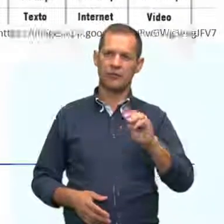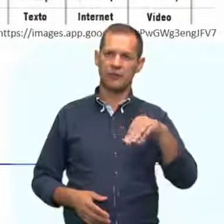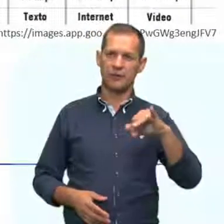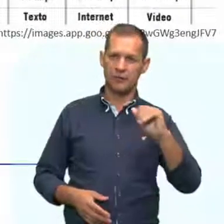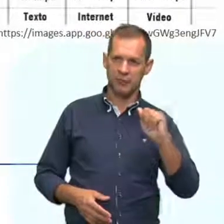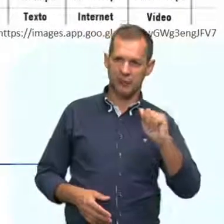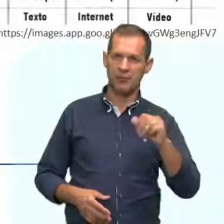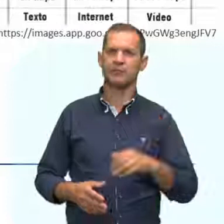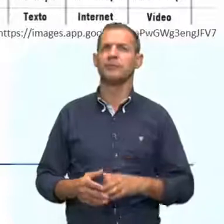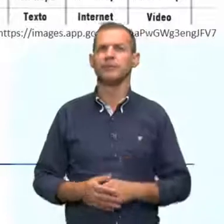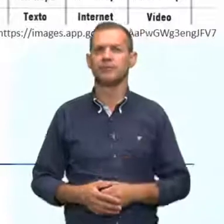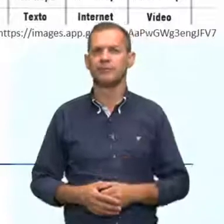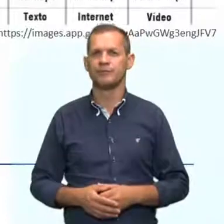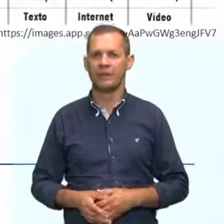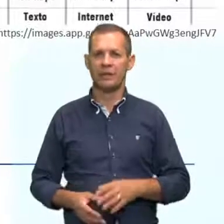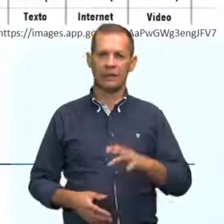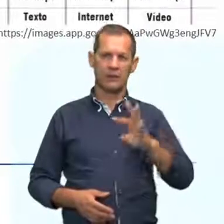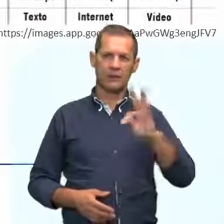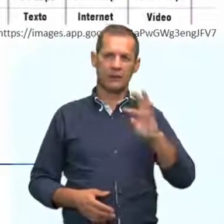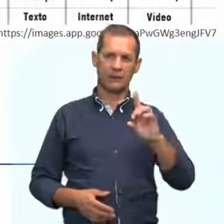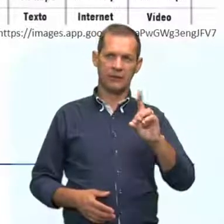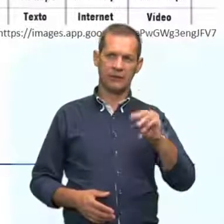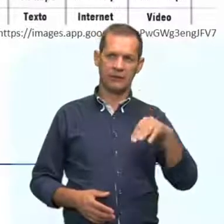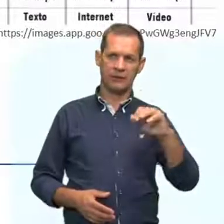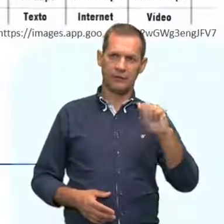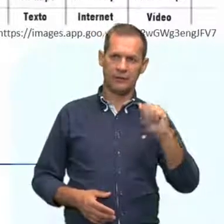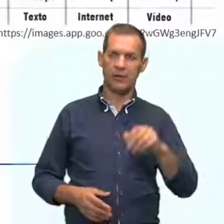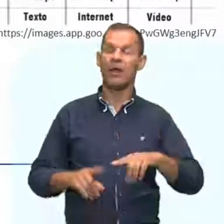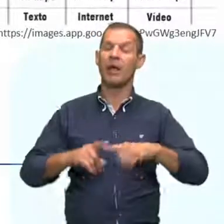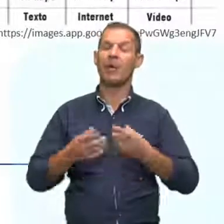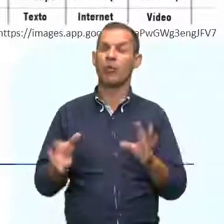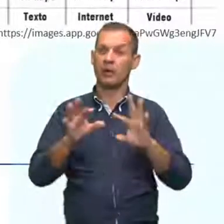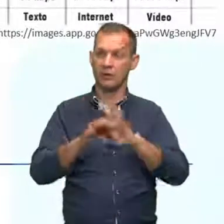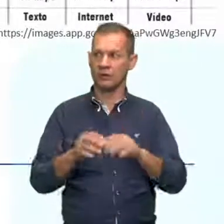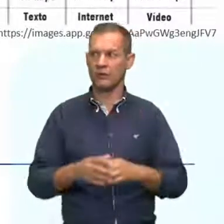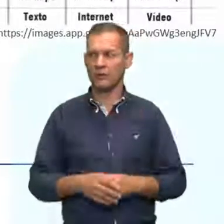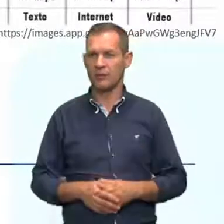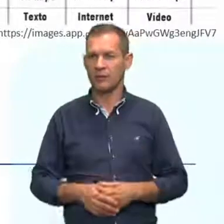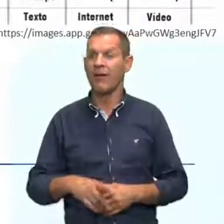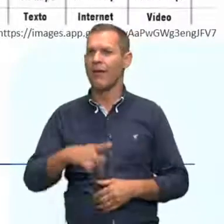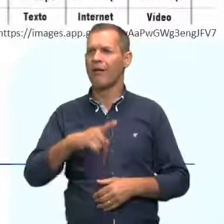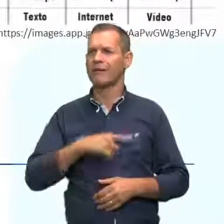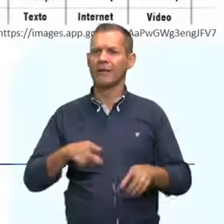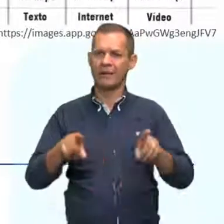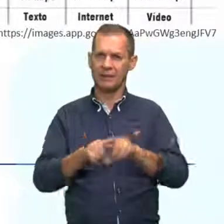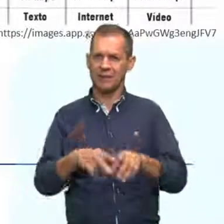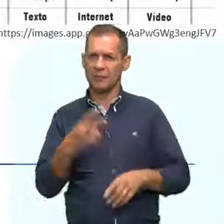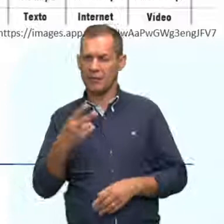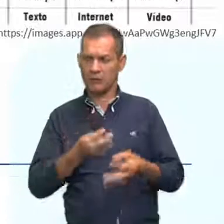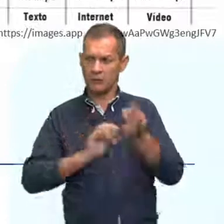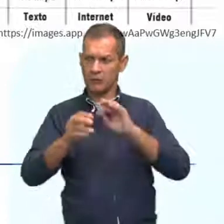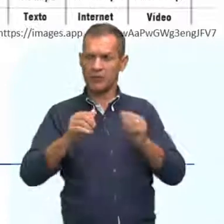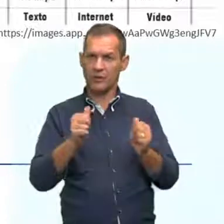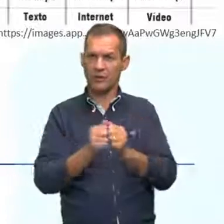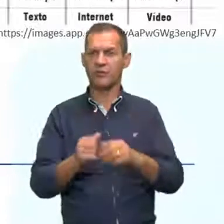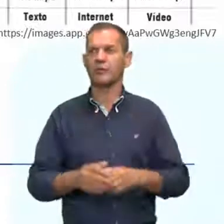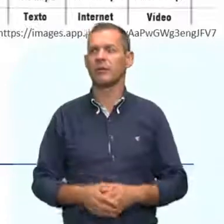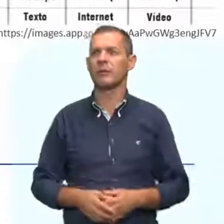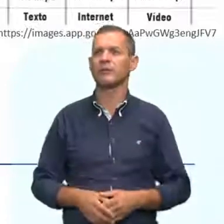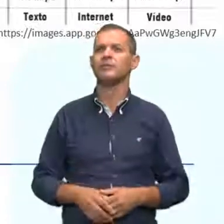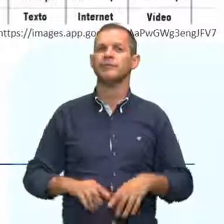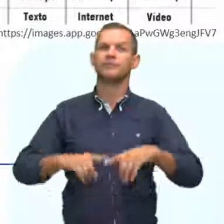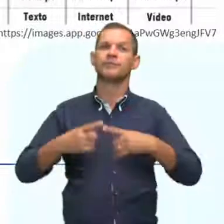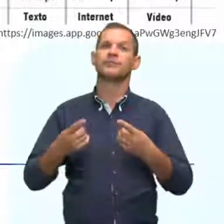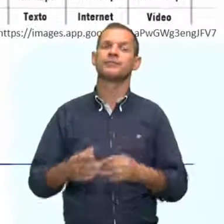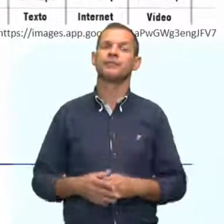FDMA e TDMA embutidos. Então ele tem essas duas tecnologias